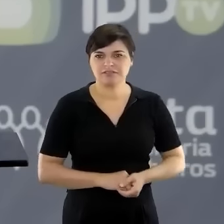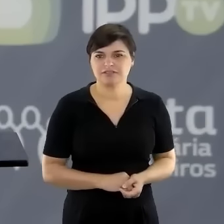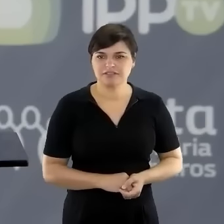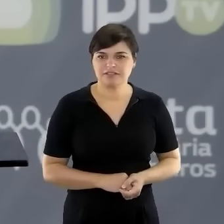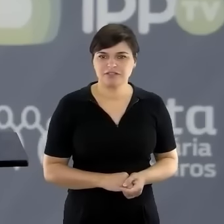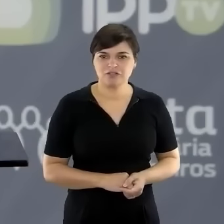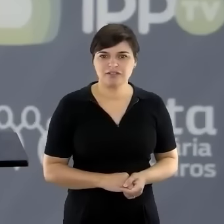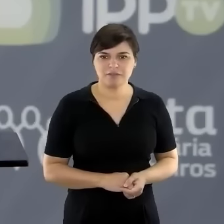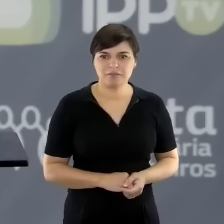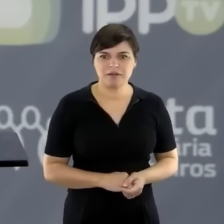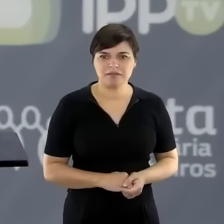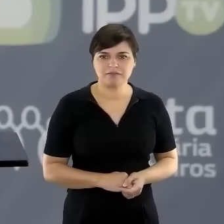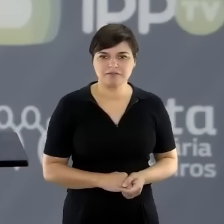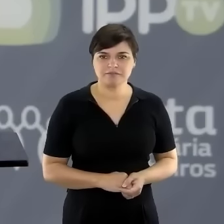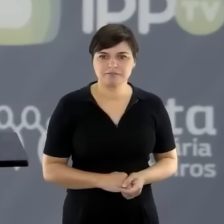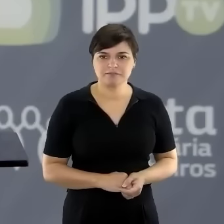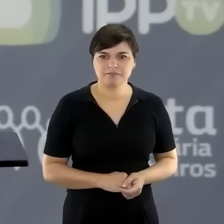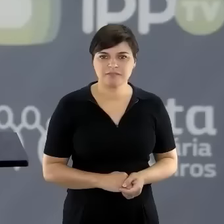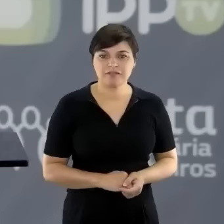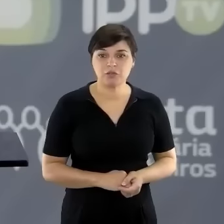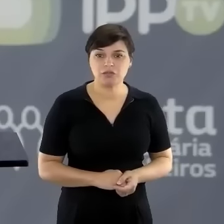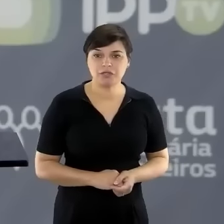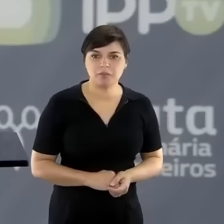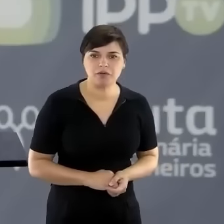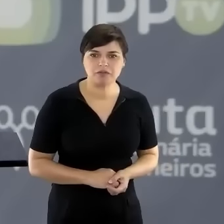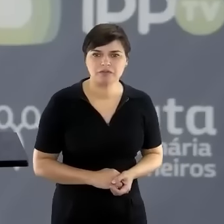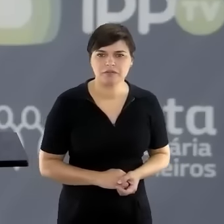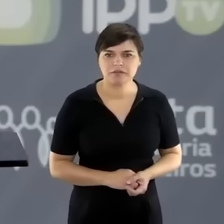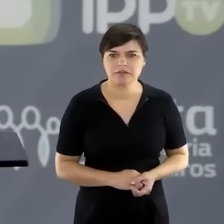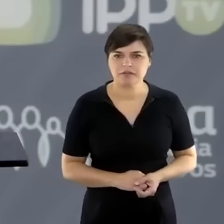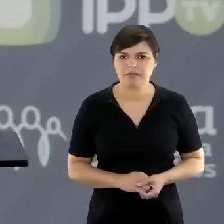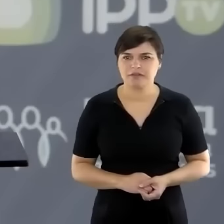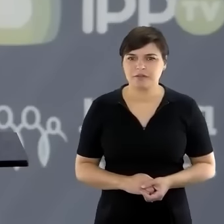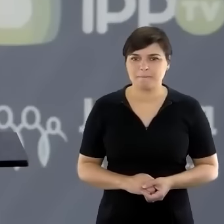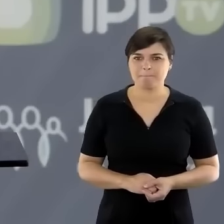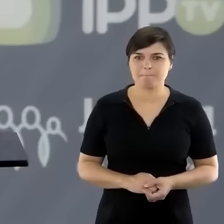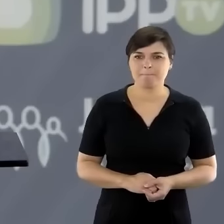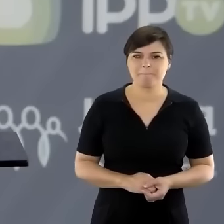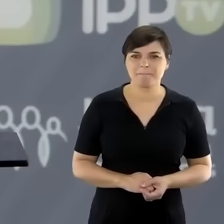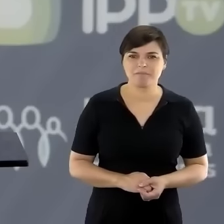brabo ele tá não só querendo morrer não el tá querendo morrer irado